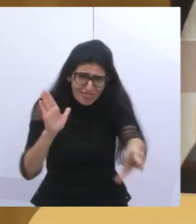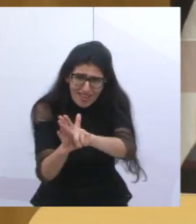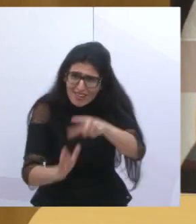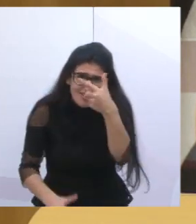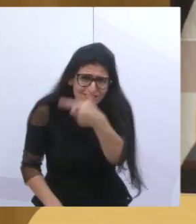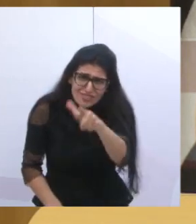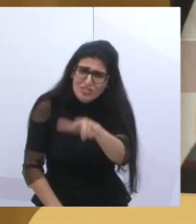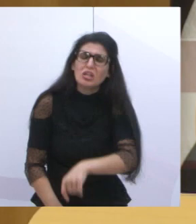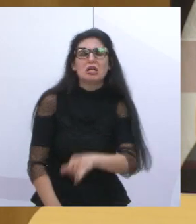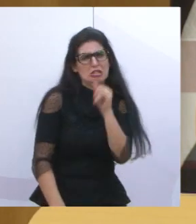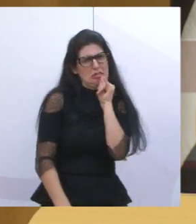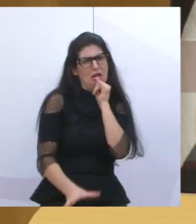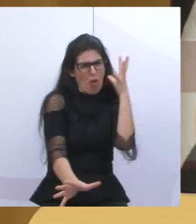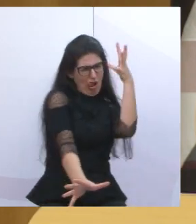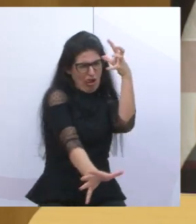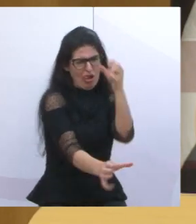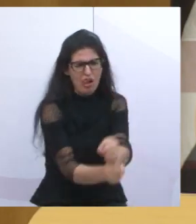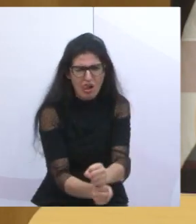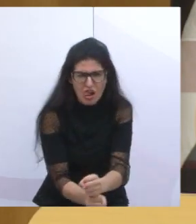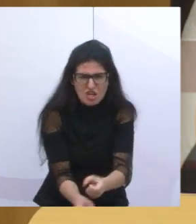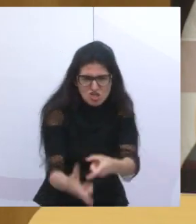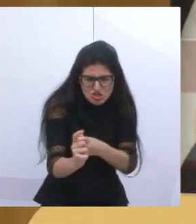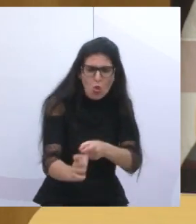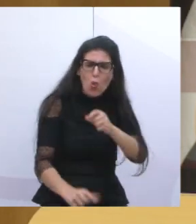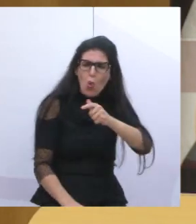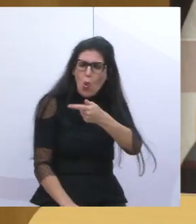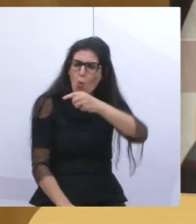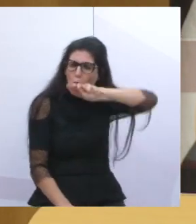somados esses débitos, alcançam